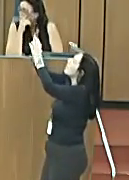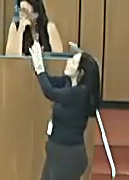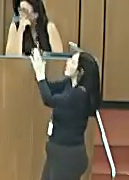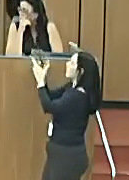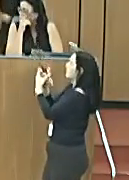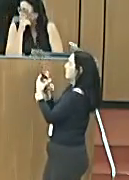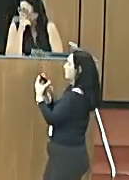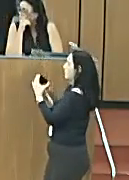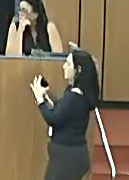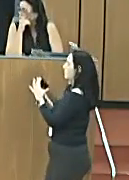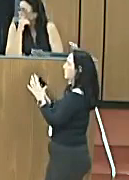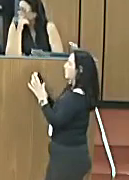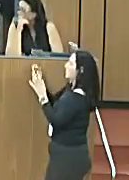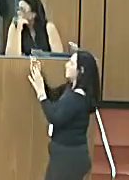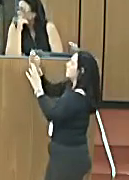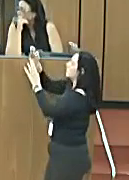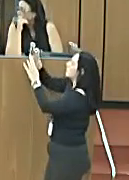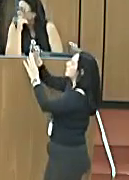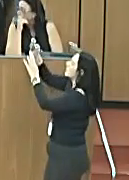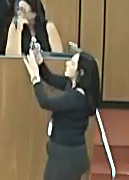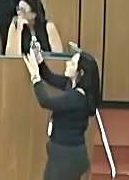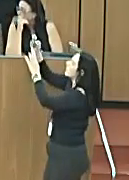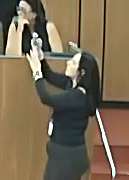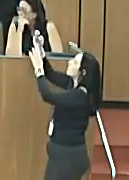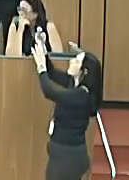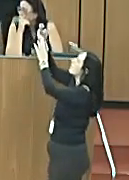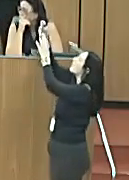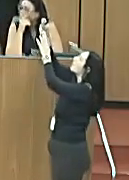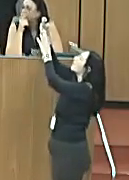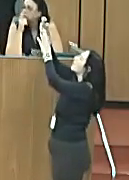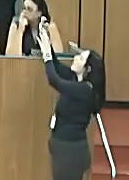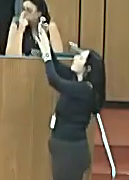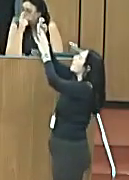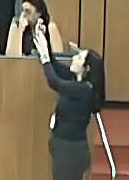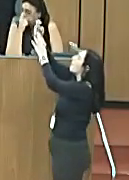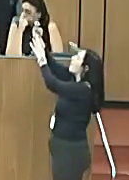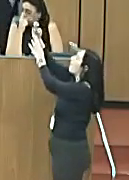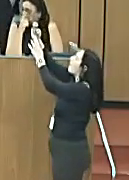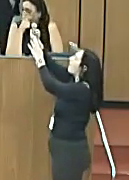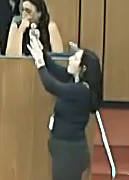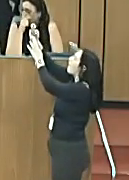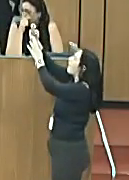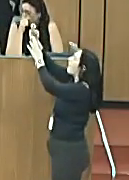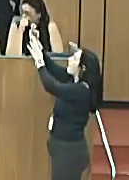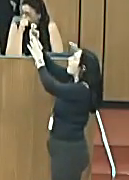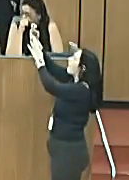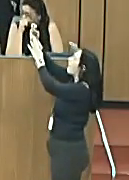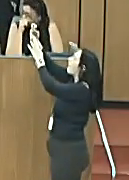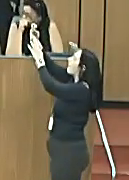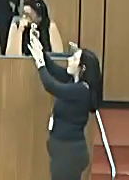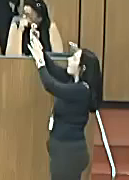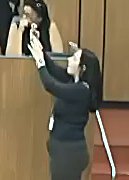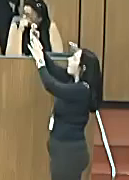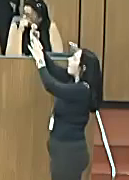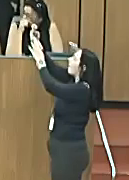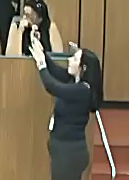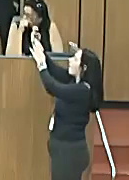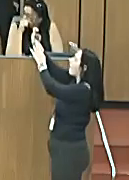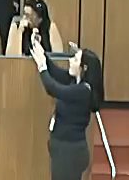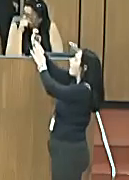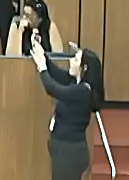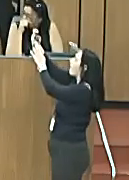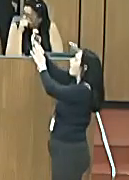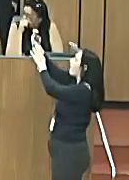eu tô aqui que eu quero deixar um legado principalmente para os agentes pra sistema prisional foi então general